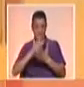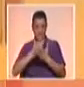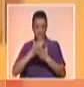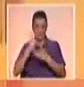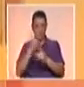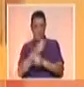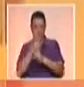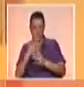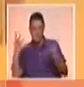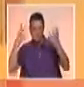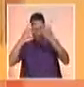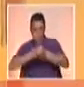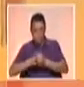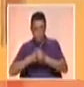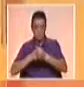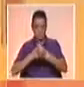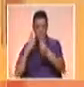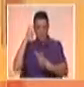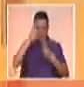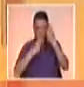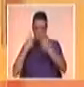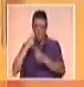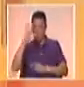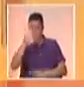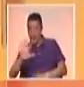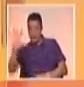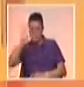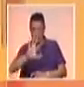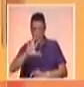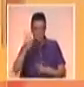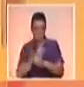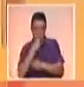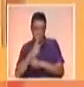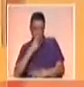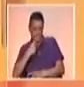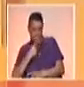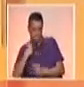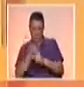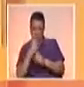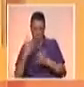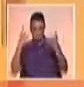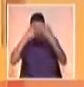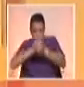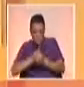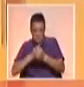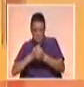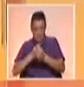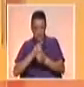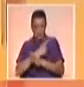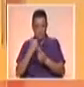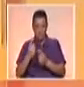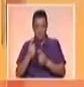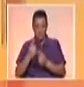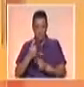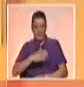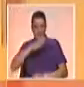Tiras que escuras. Ela, dizer ela com tinha isso, no meu pensamento há apenas imagens, lacunas e tiras escuras. Ou seja, se calhar ela